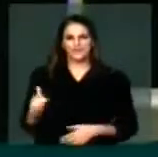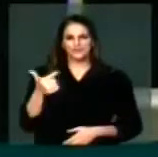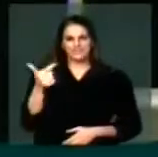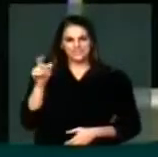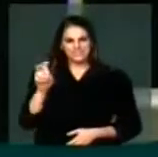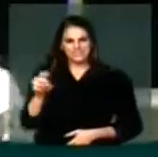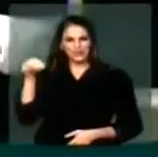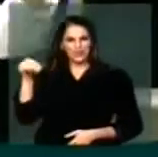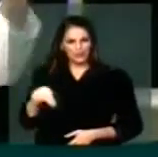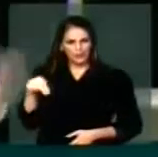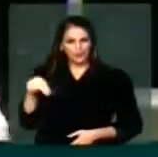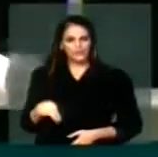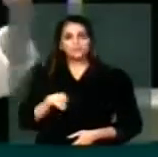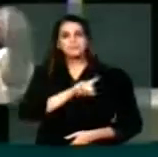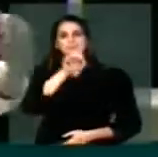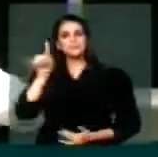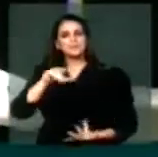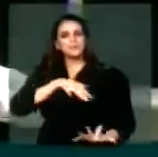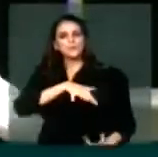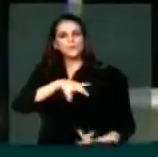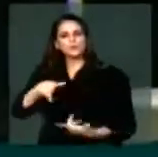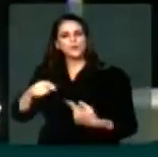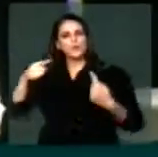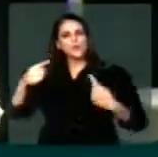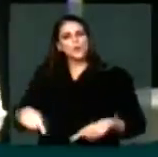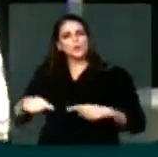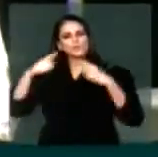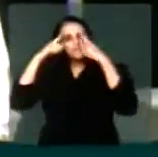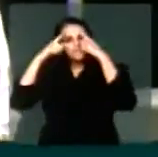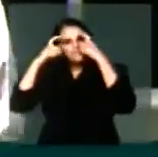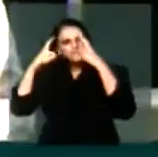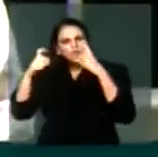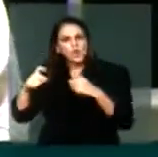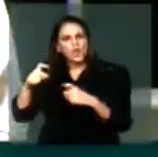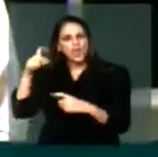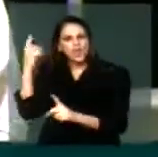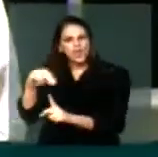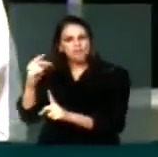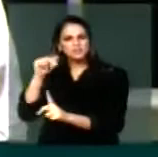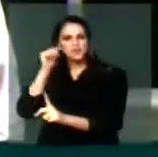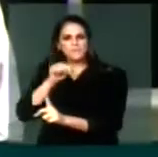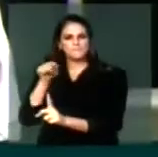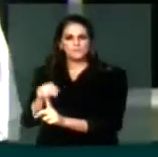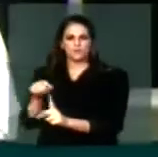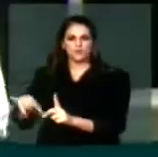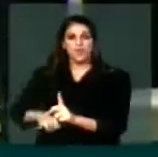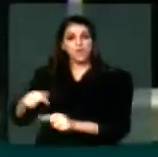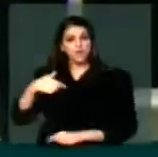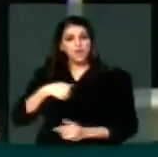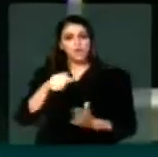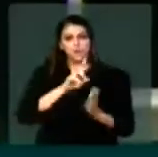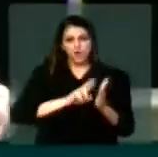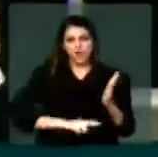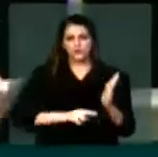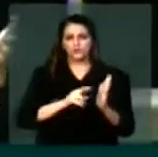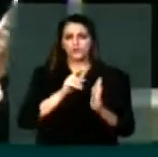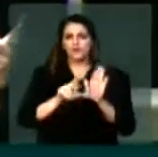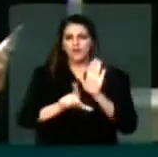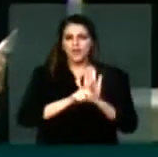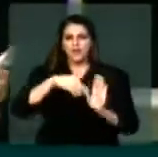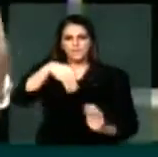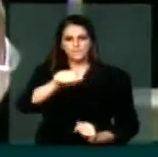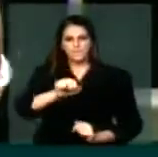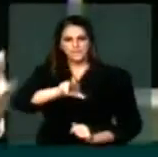novembro é o Dia Mundial de Combate à Violência contra a Mulher. Eu, como relatora da Lei Maria da Penha, tive uma